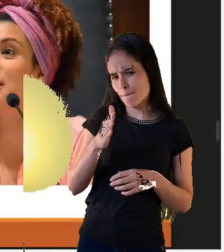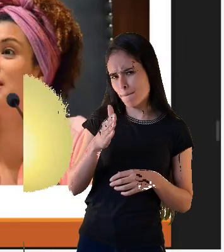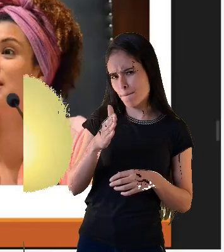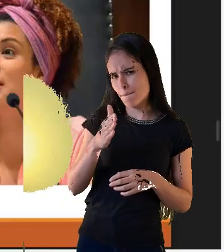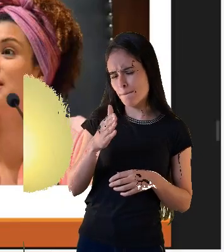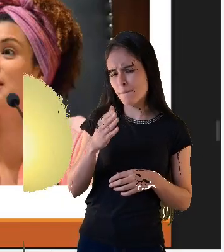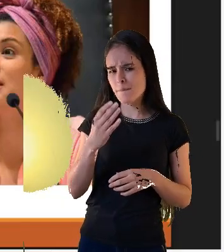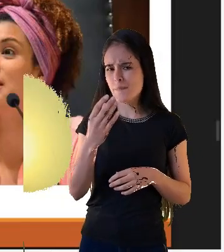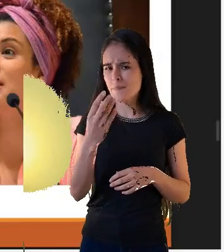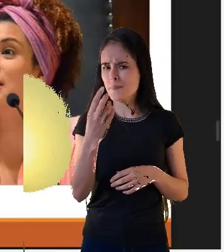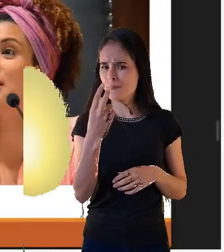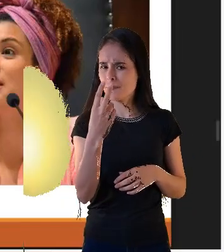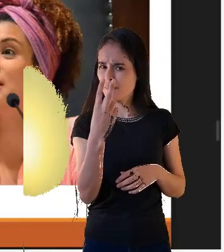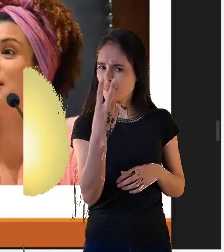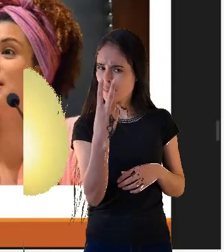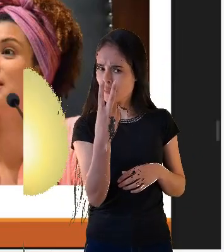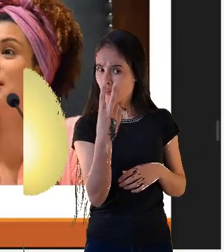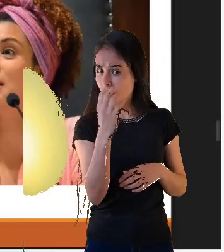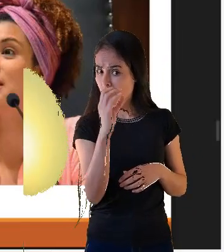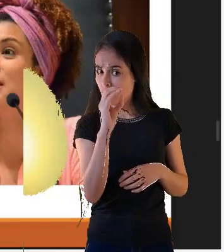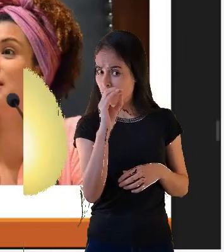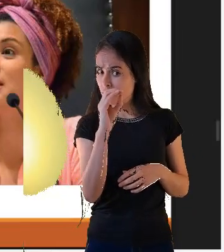vereadoras, né? Daqui do